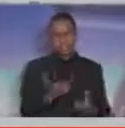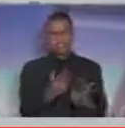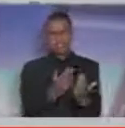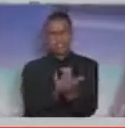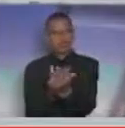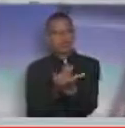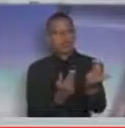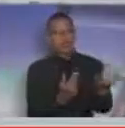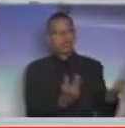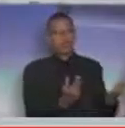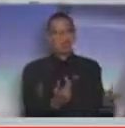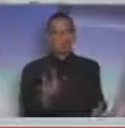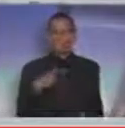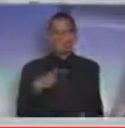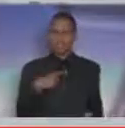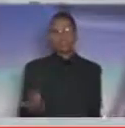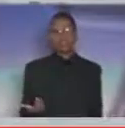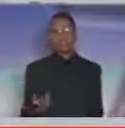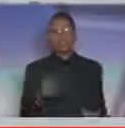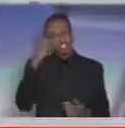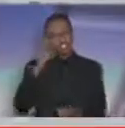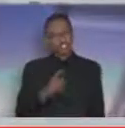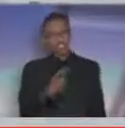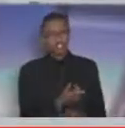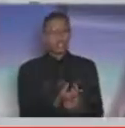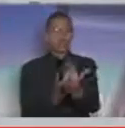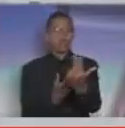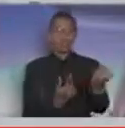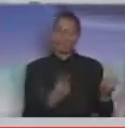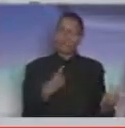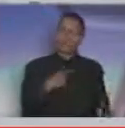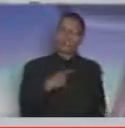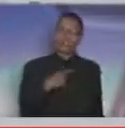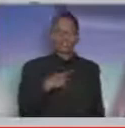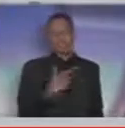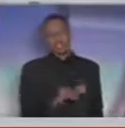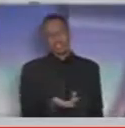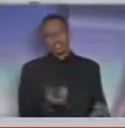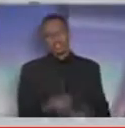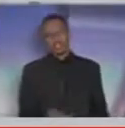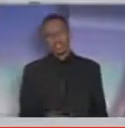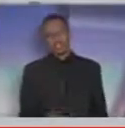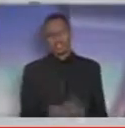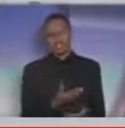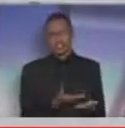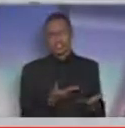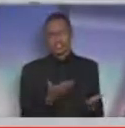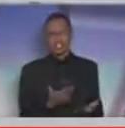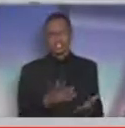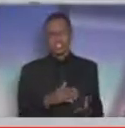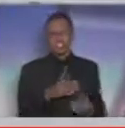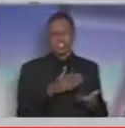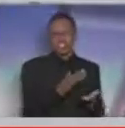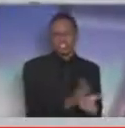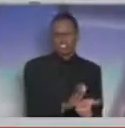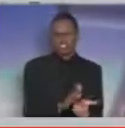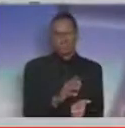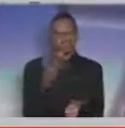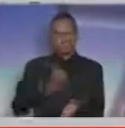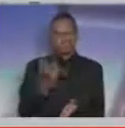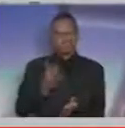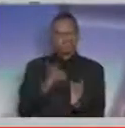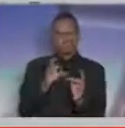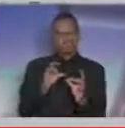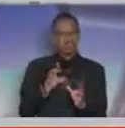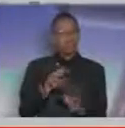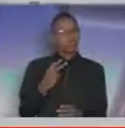carreira do magistério ele tem os mesmos direitos dos outros profissionais da educação então eles não podem ficar de fora da aposentadoria